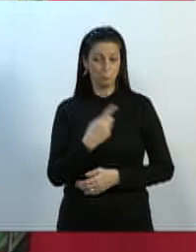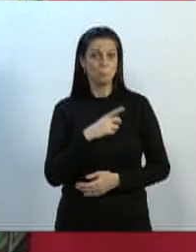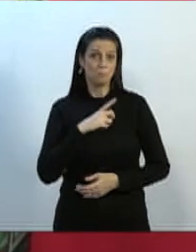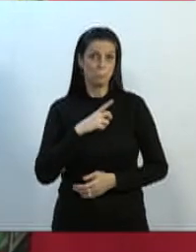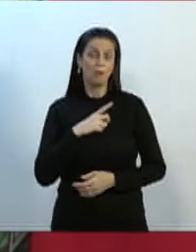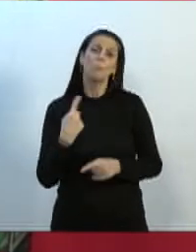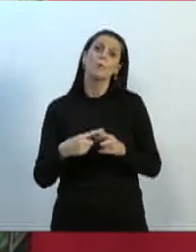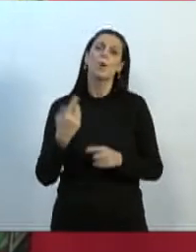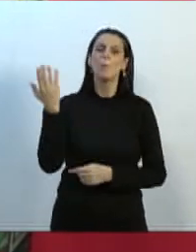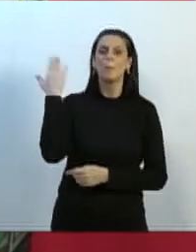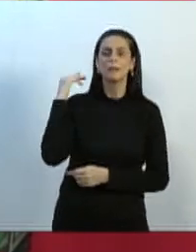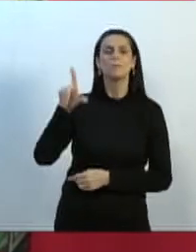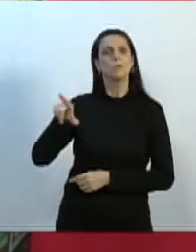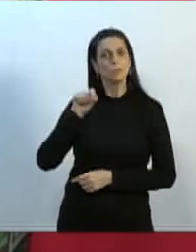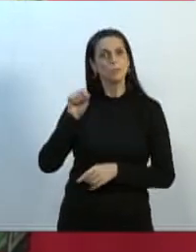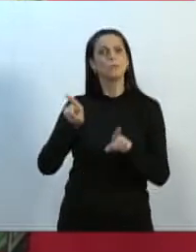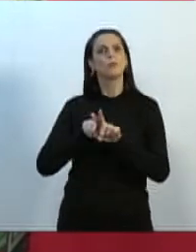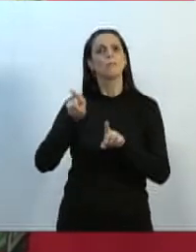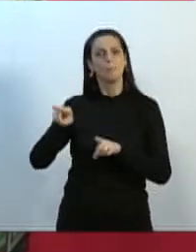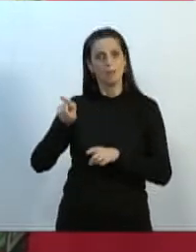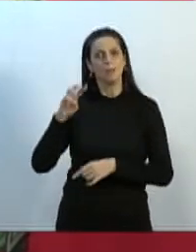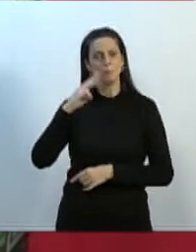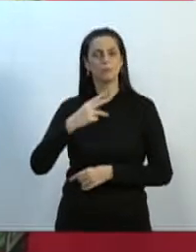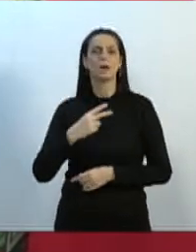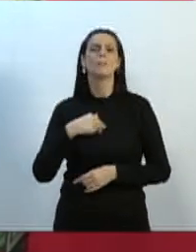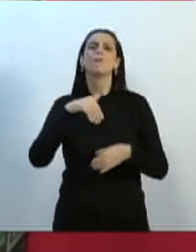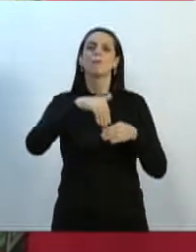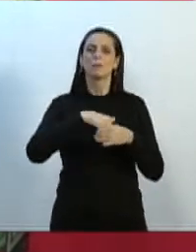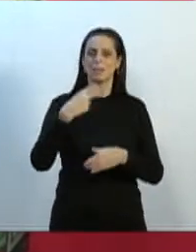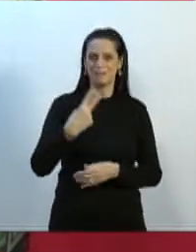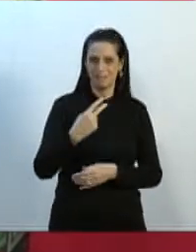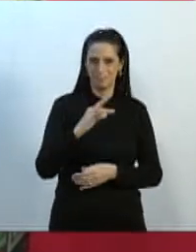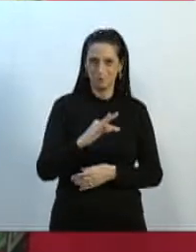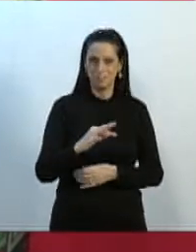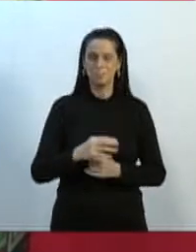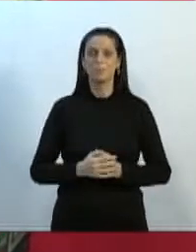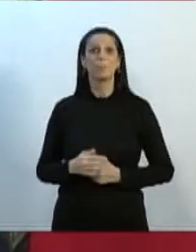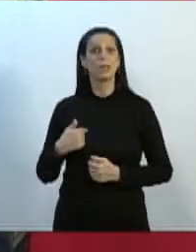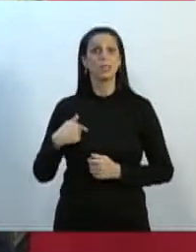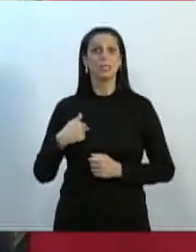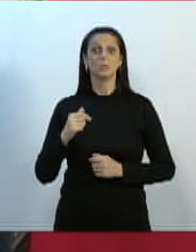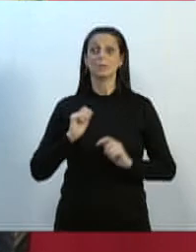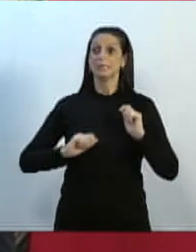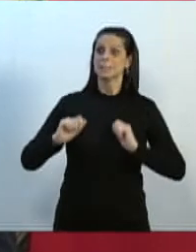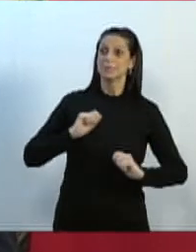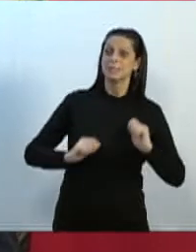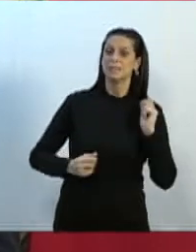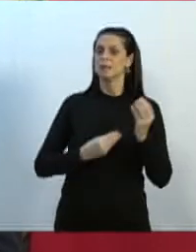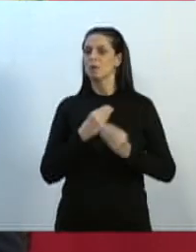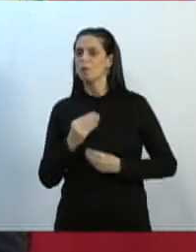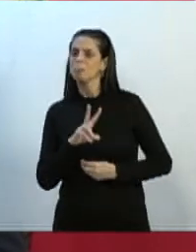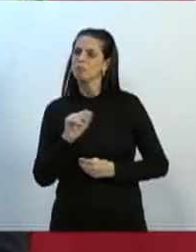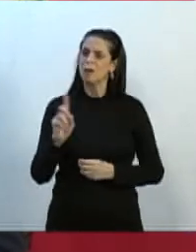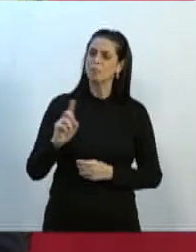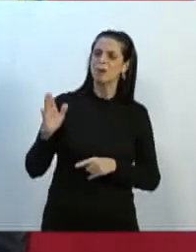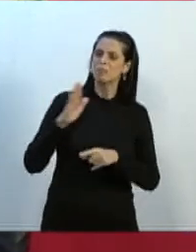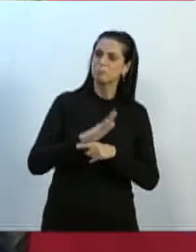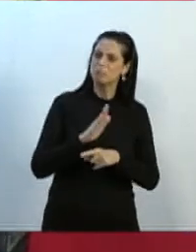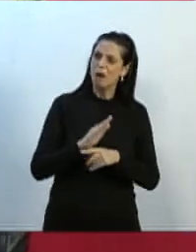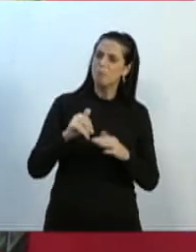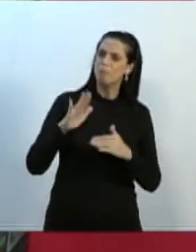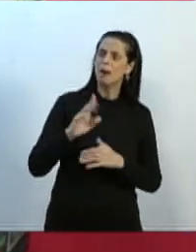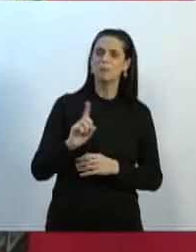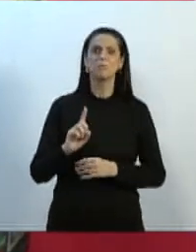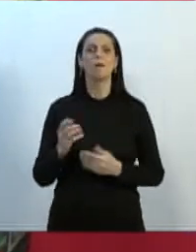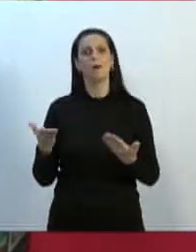fui eleitor do Carlos Moisés em segundo turno, e que, como eu disse, estava ansioso por essa participação mais efetiva.